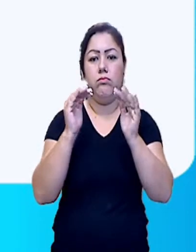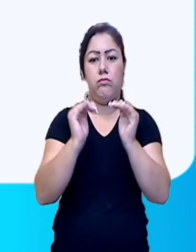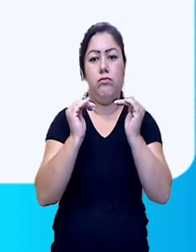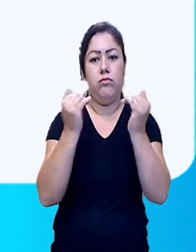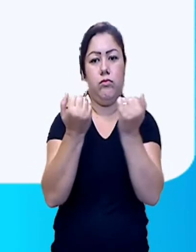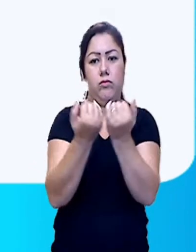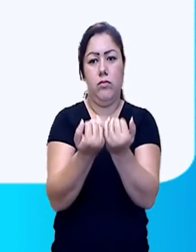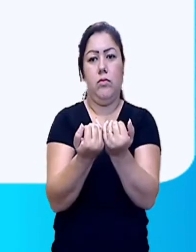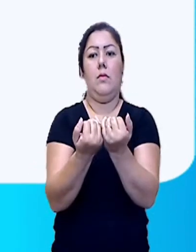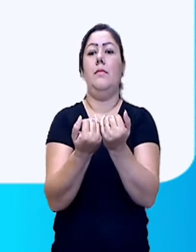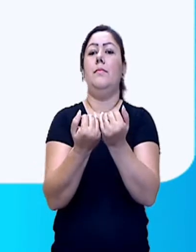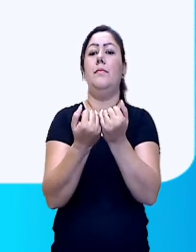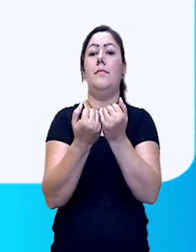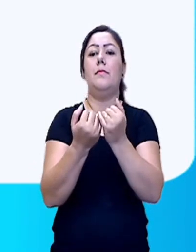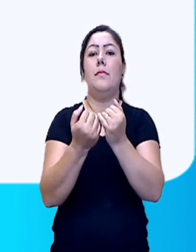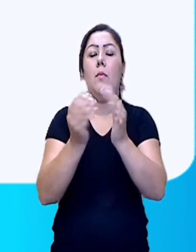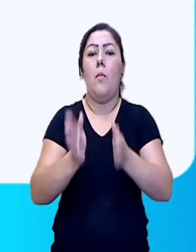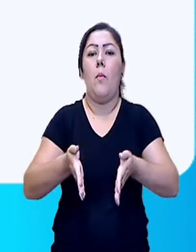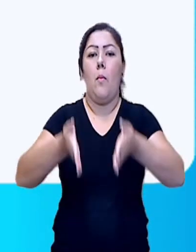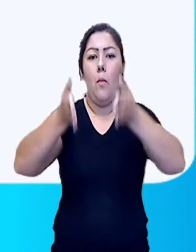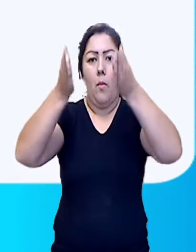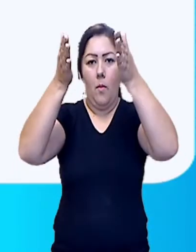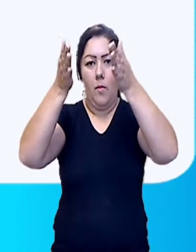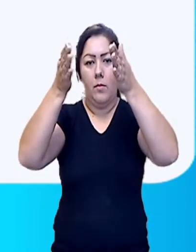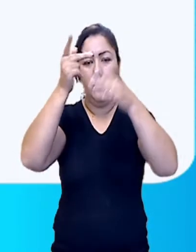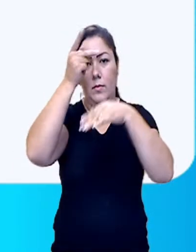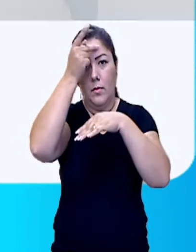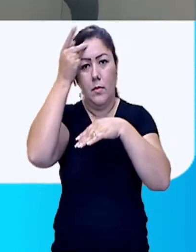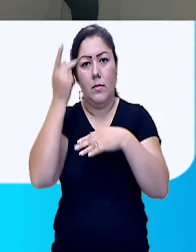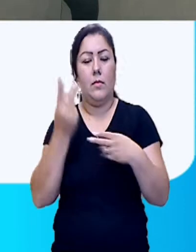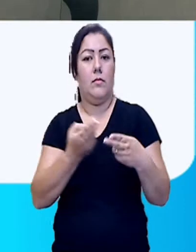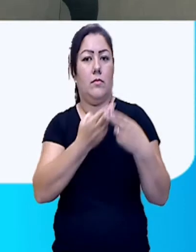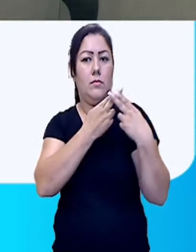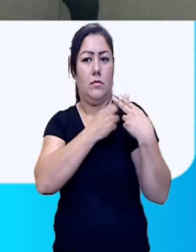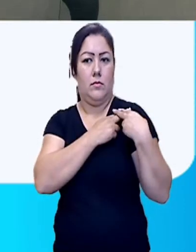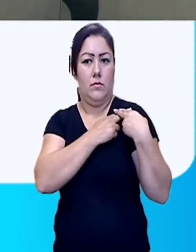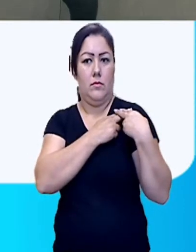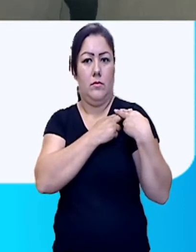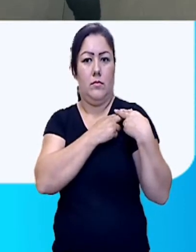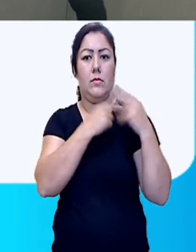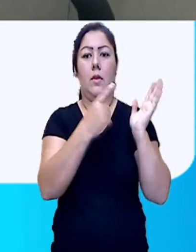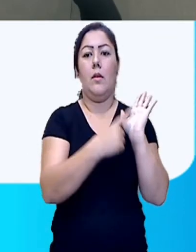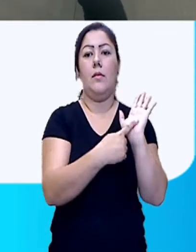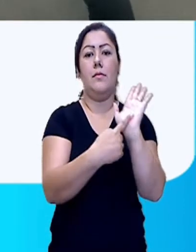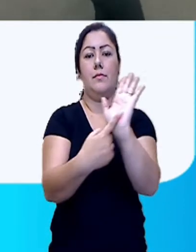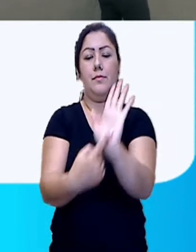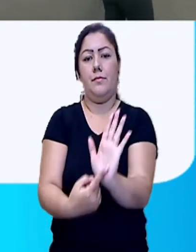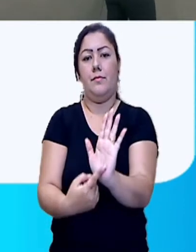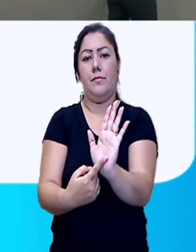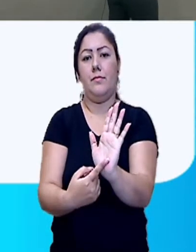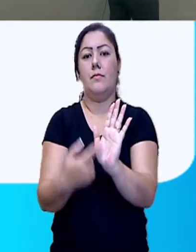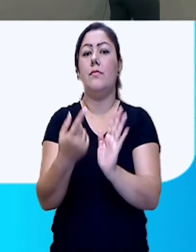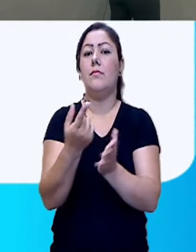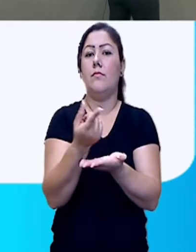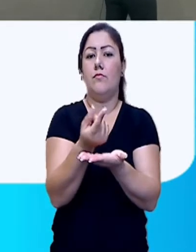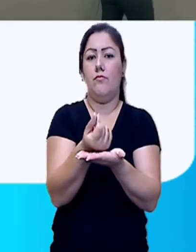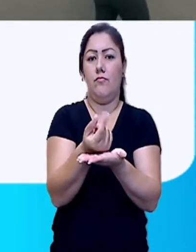síndico apresentou o saldo das contas do prédio dos primeiros